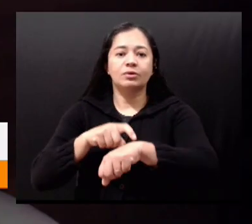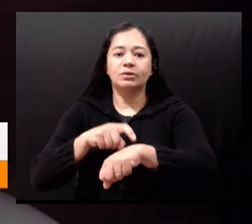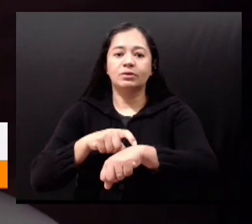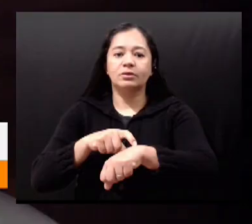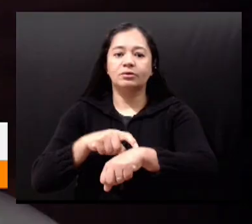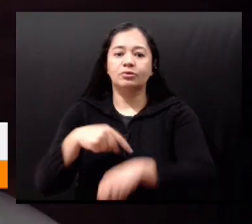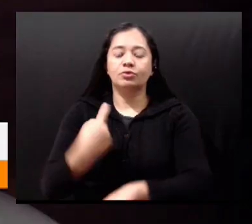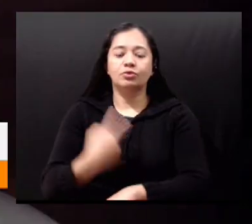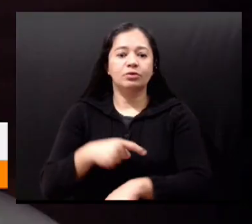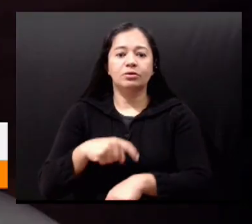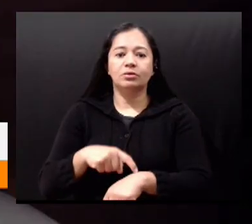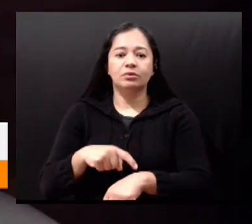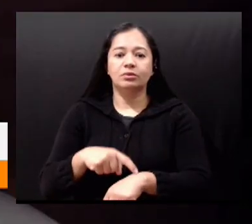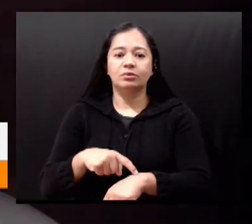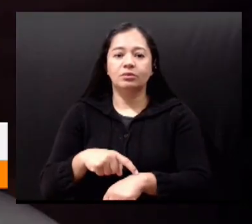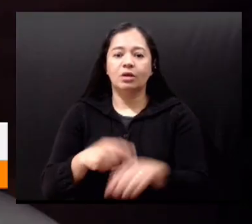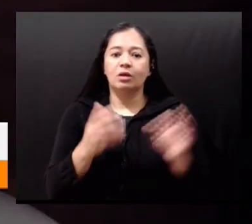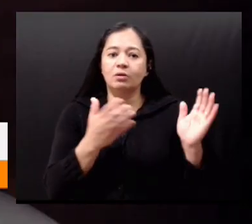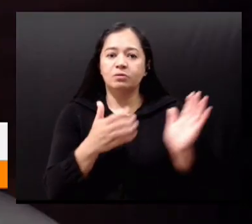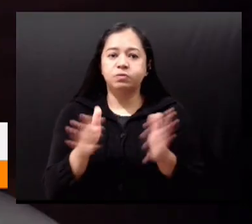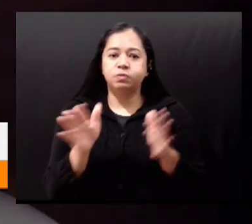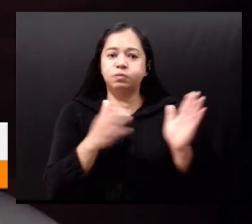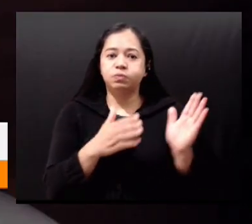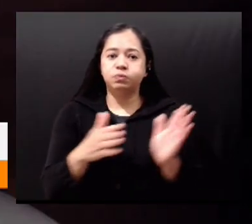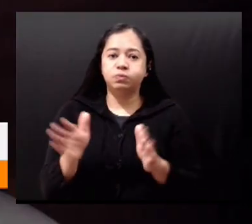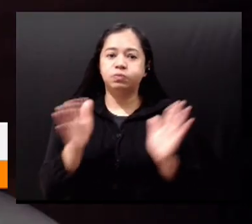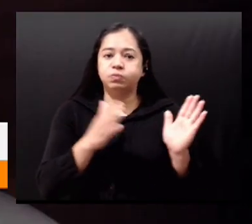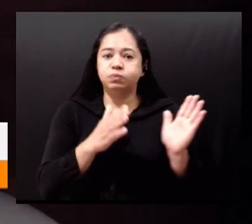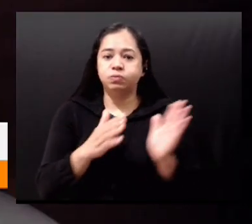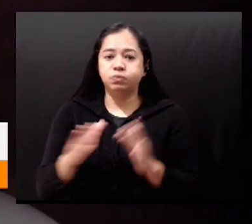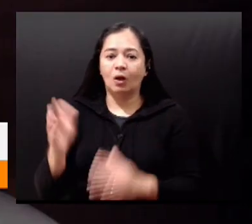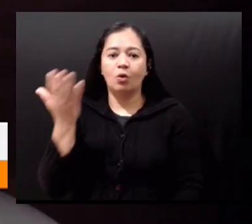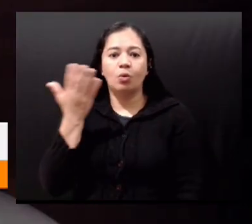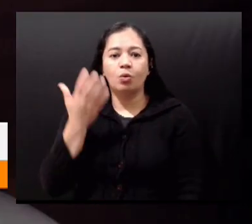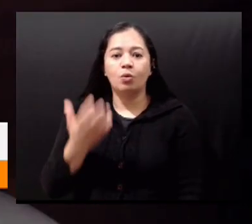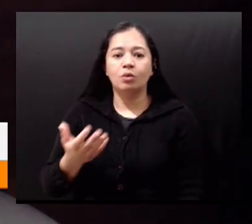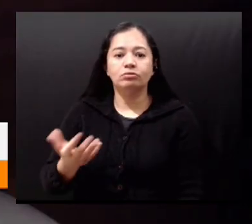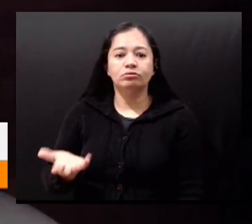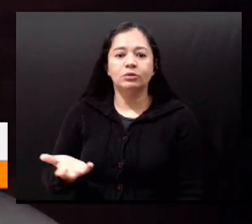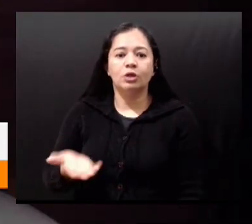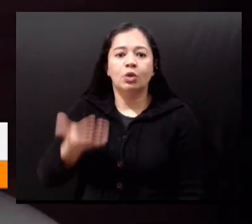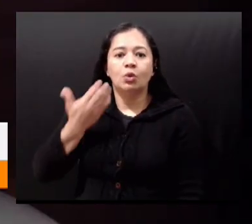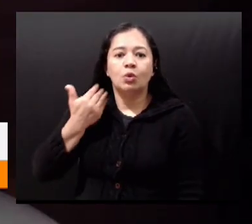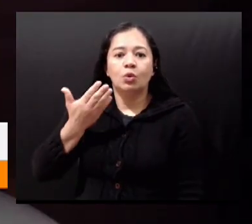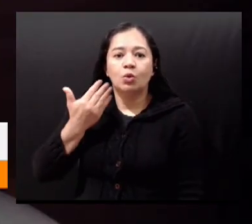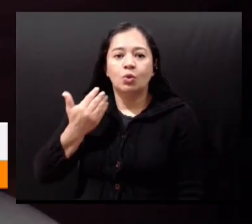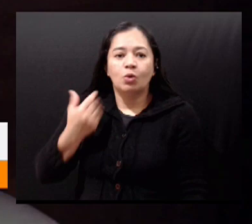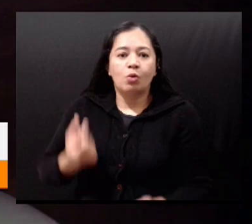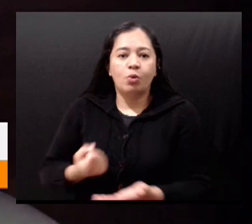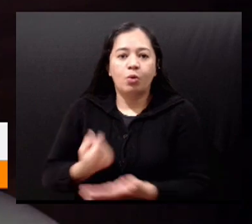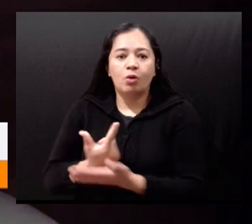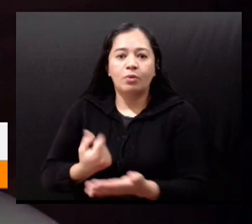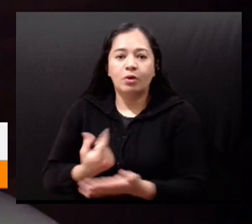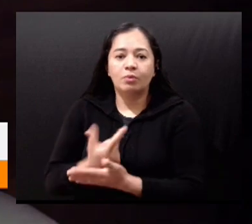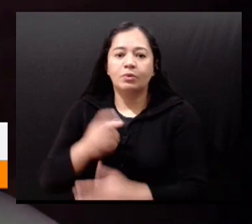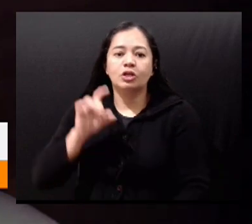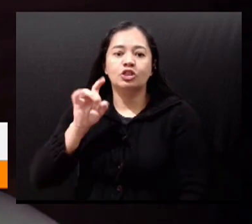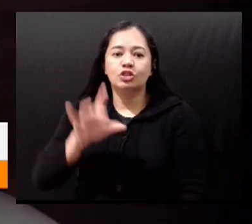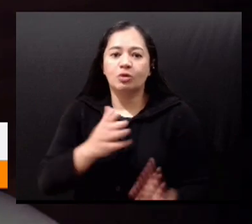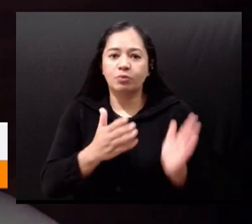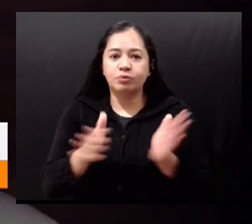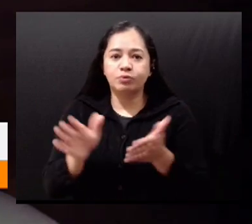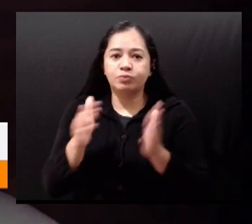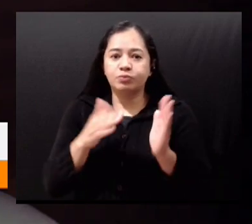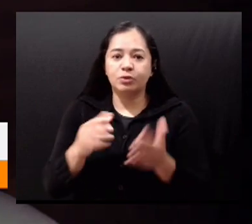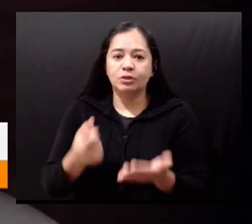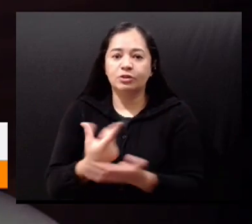é a produção e o consumo, Uhum, né? E quando a gente está falando de produção e consumo, a gente não está falando só de produção e consumo de bens,